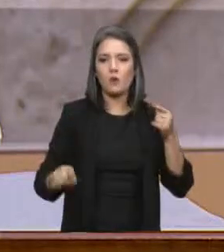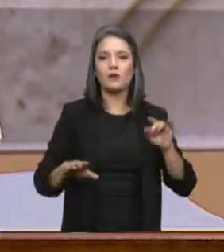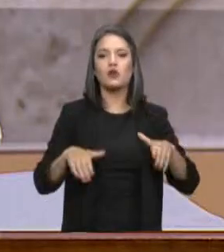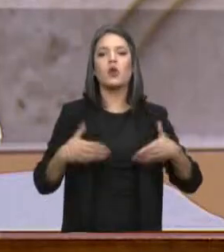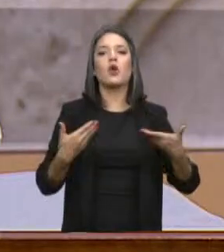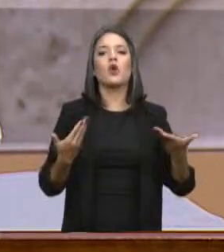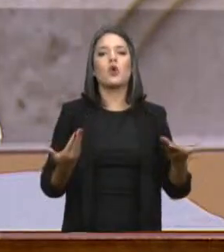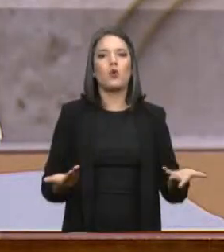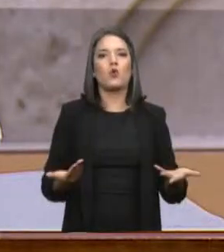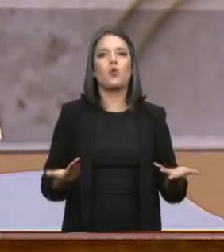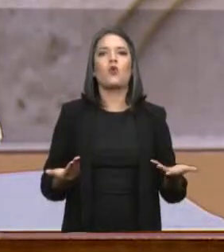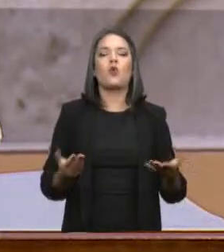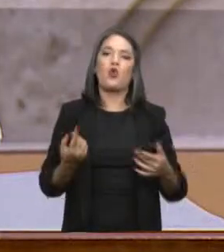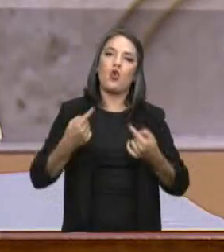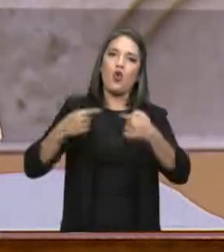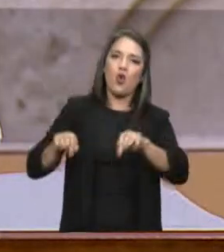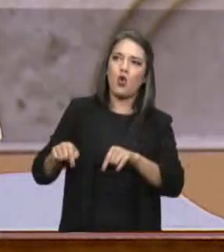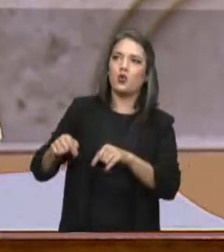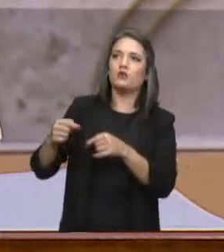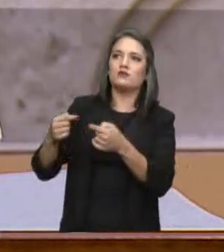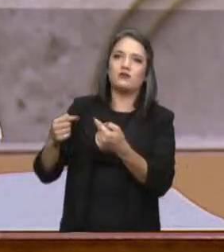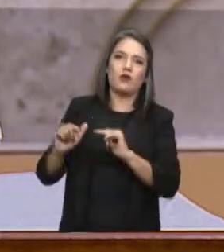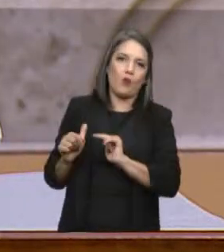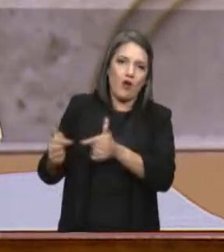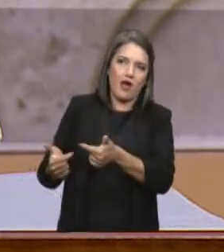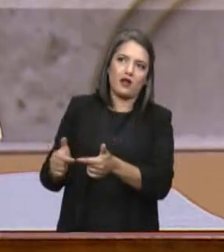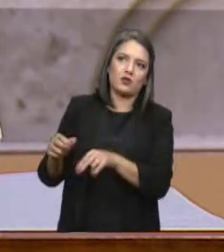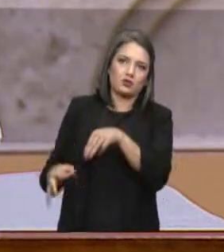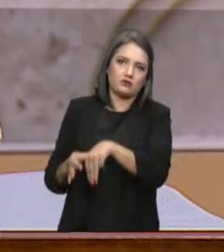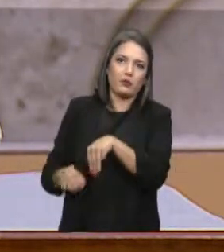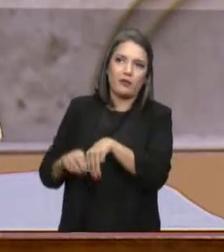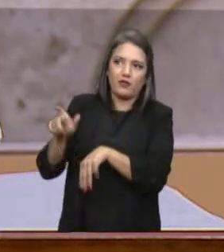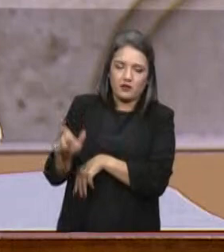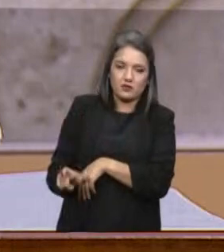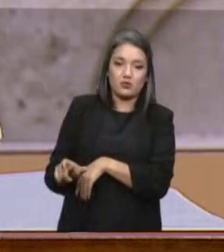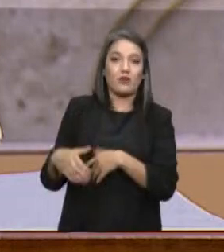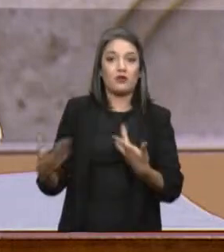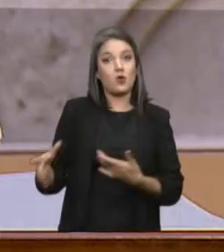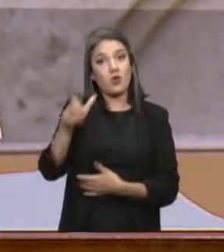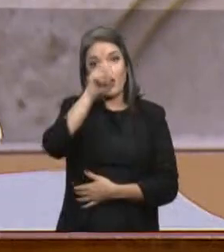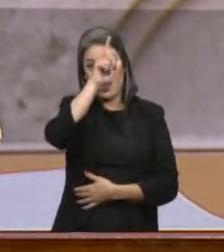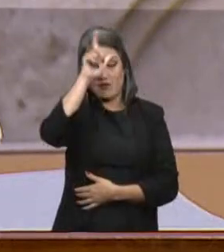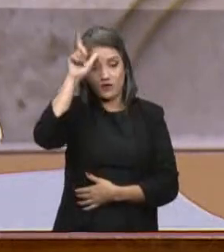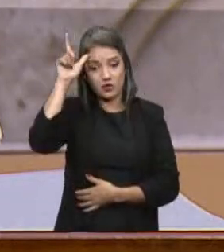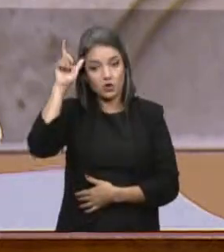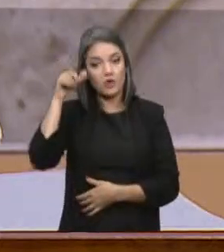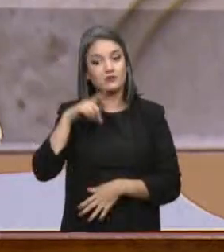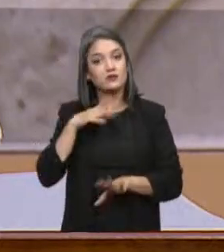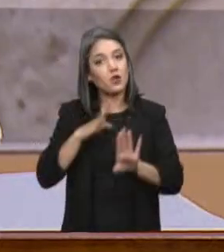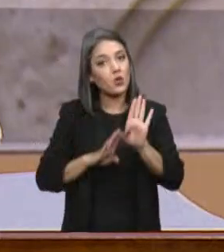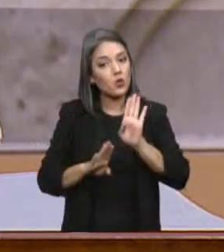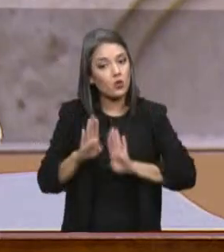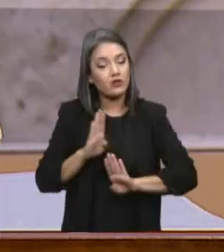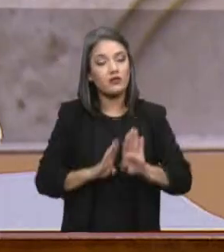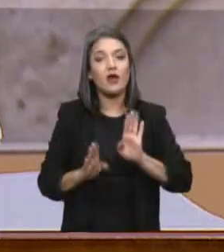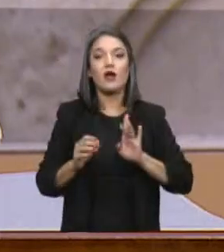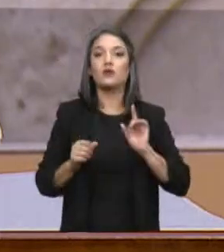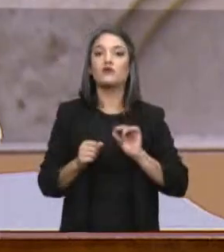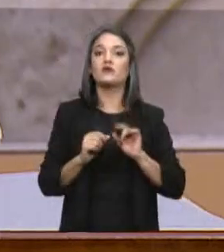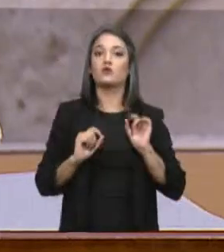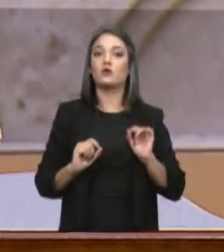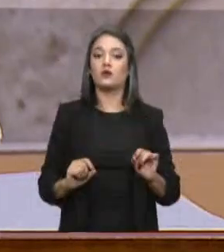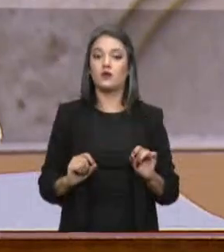do próprio Ministro então ministro Ricardo Lewandowski teve o cuidado de encaminhar